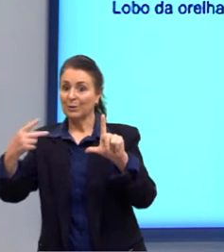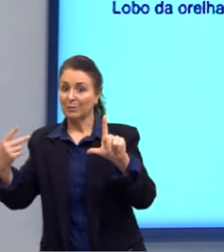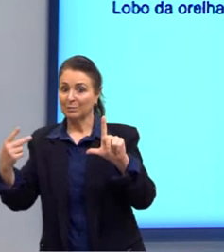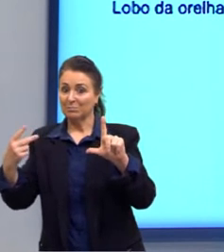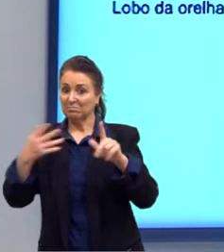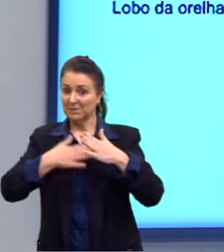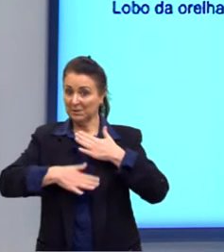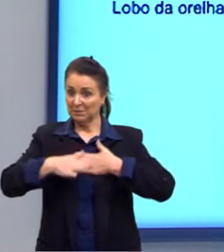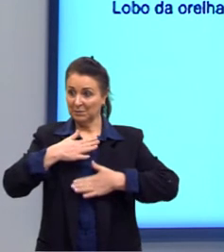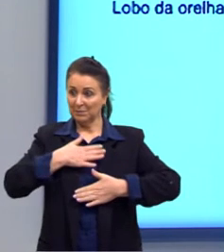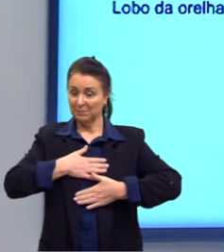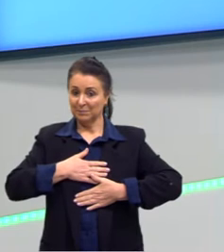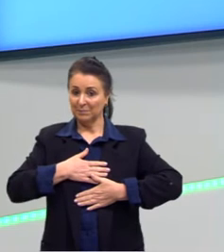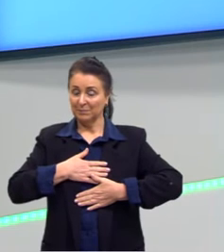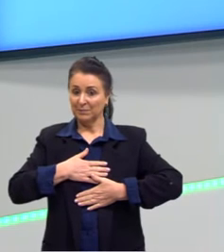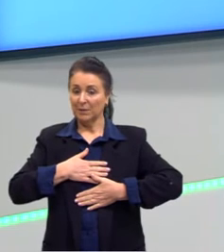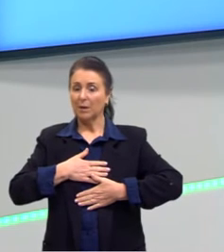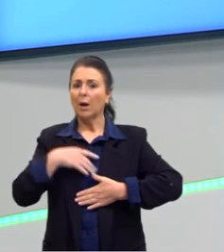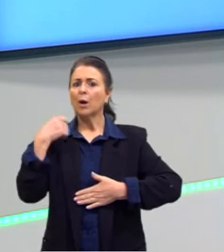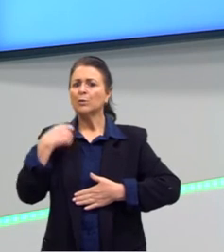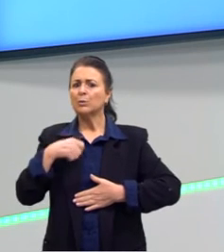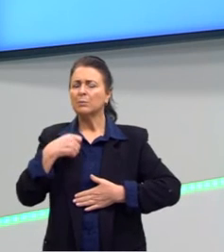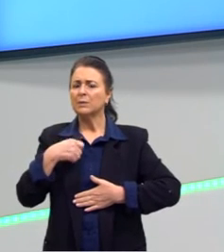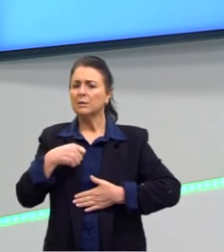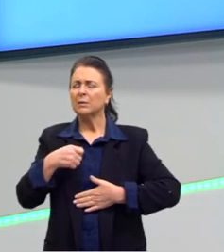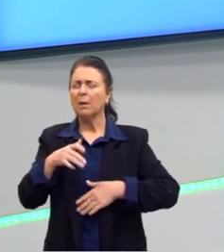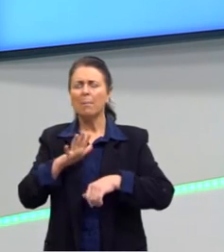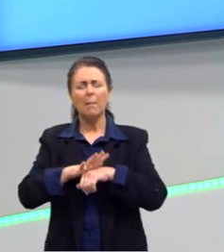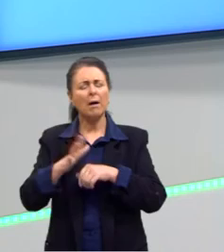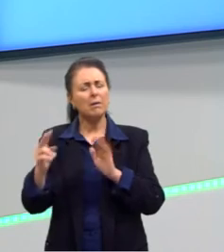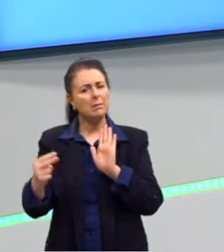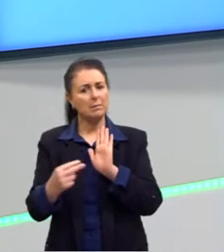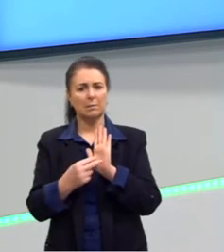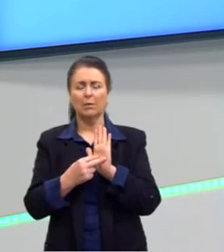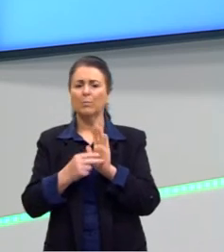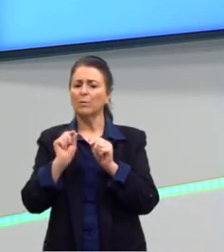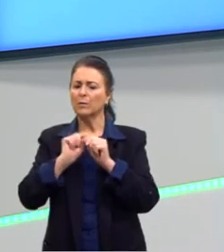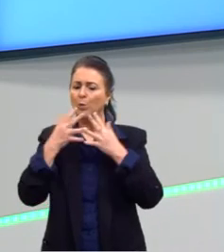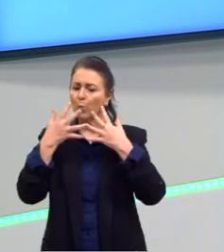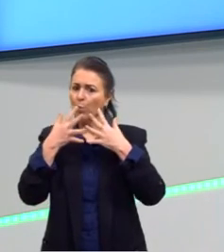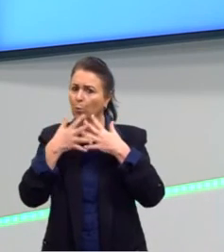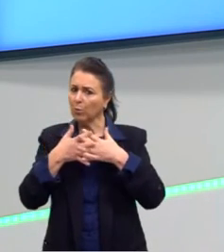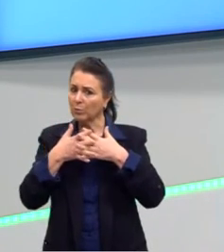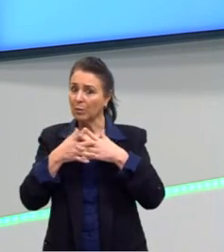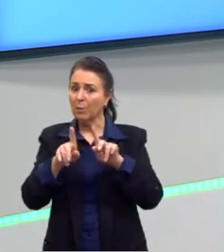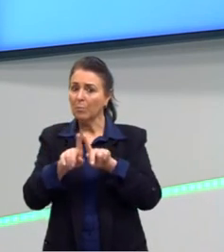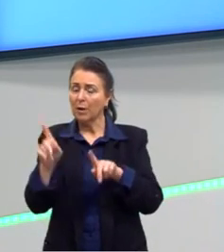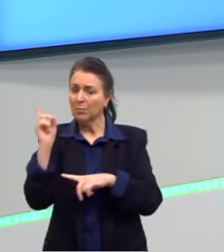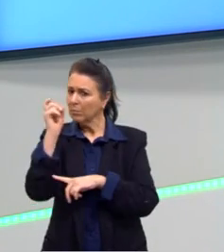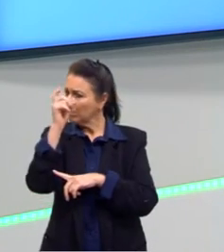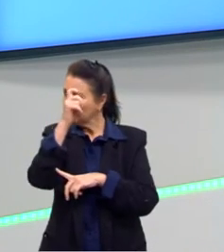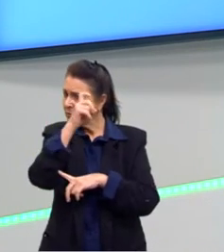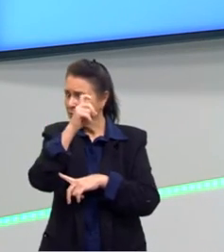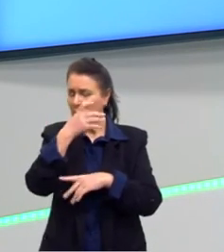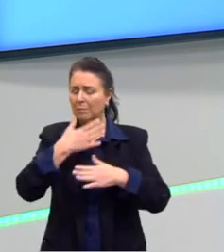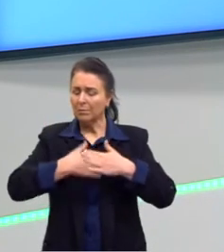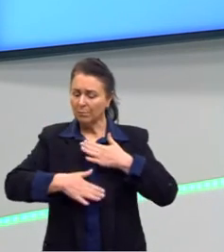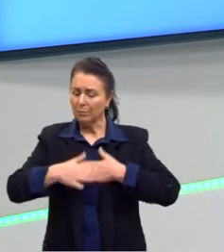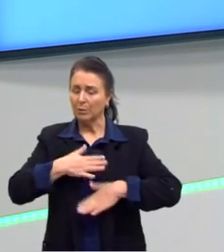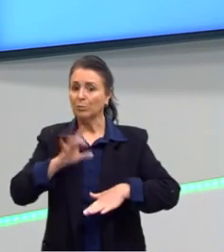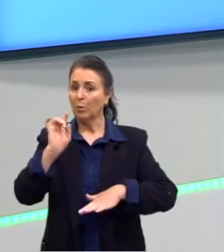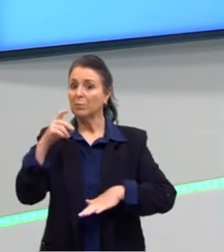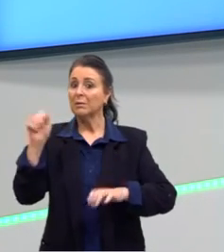tranquilo né É só tem que prestar atenção para gente não se confundir mas não é difícil tá gente é bem tranquilo só tem que prestar